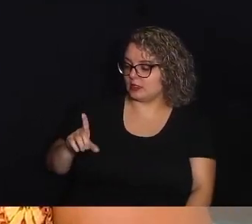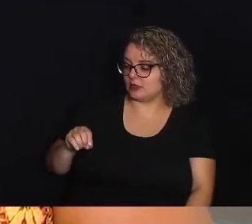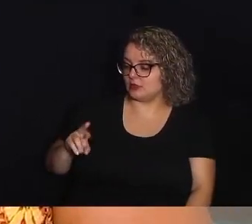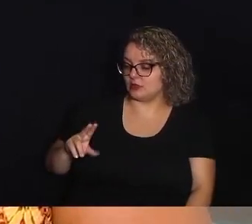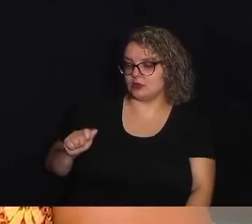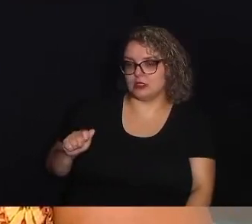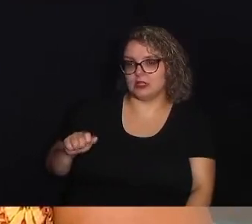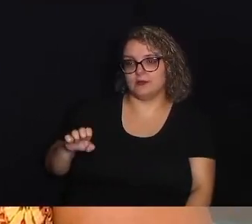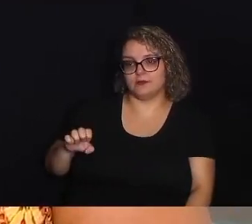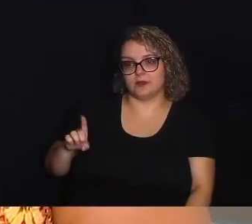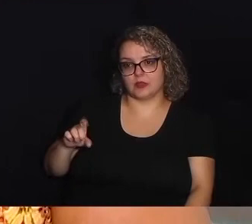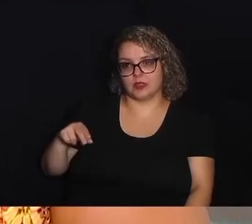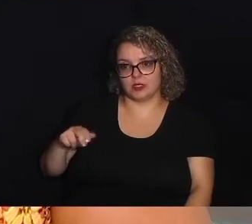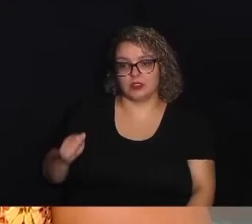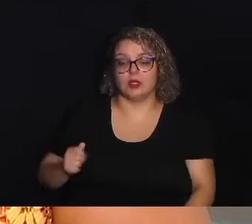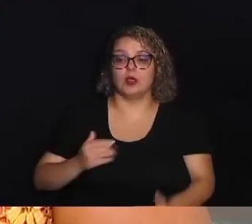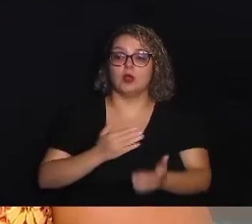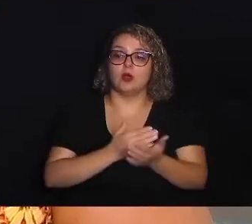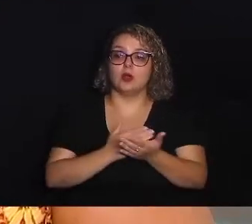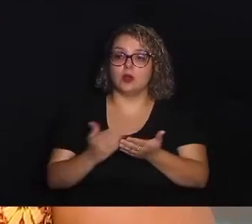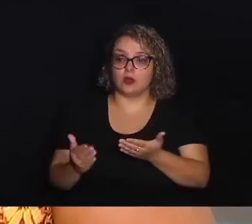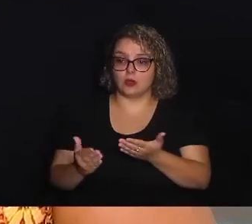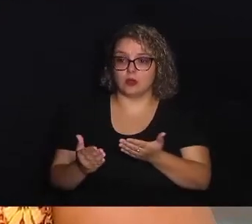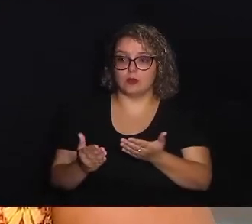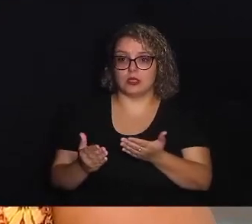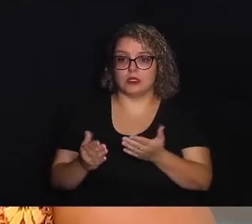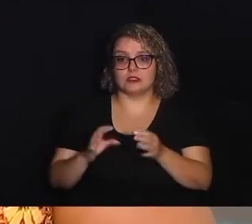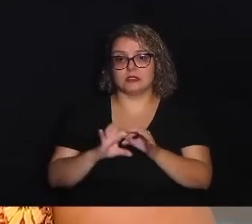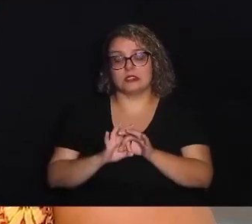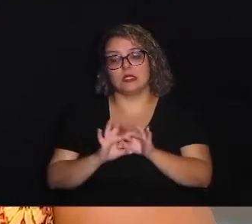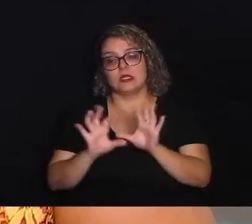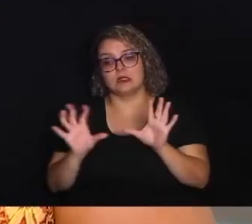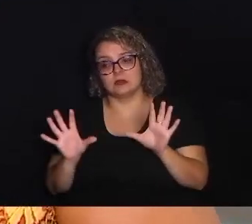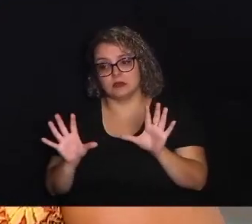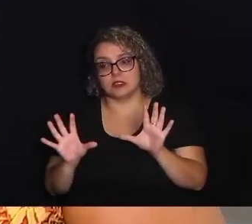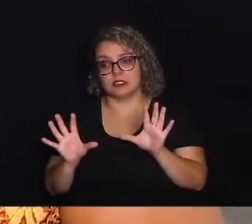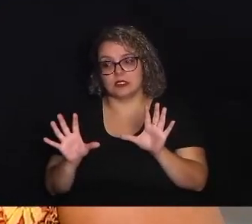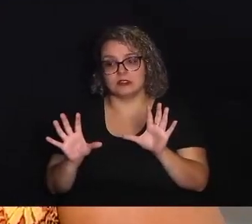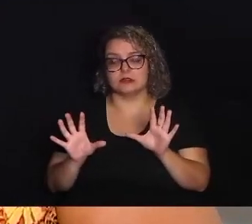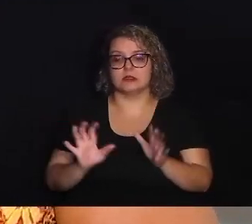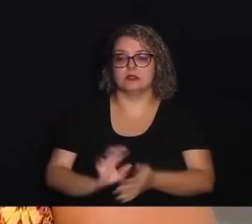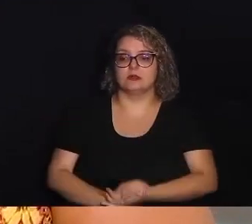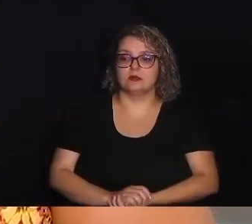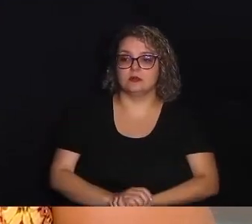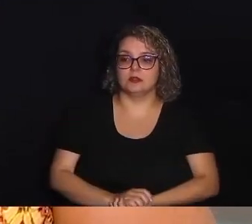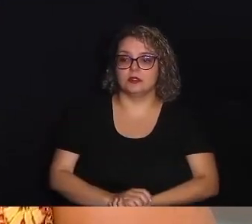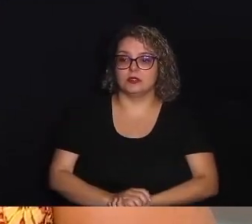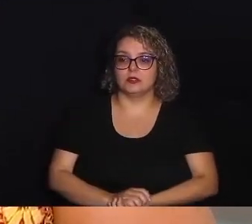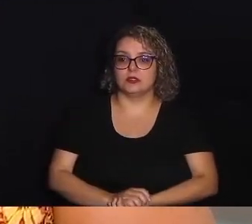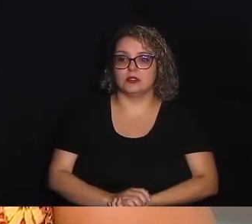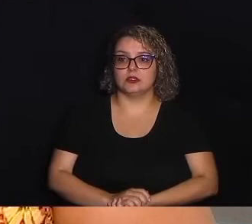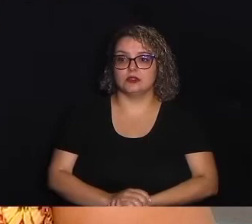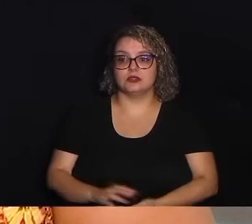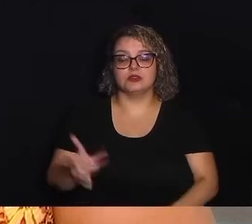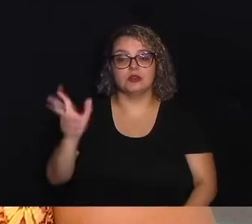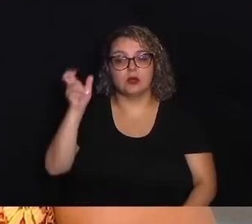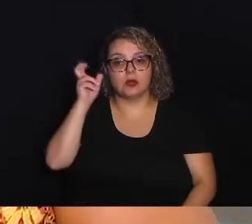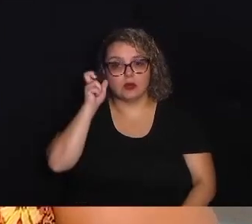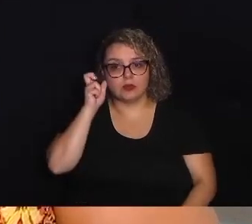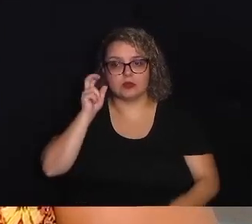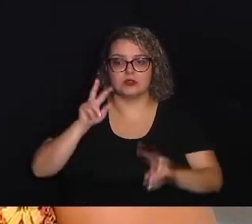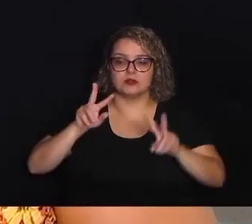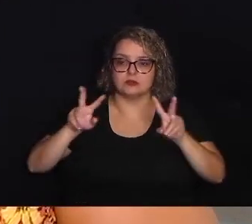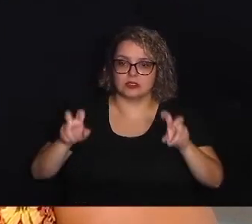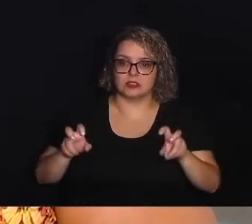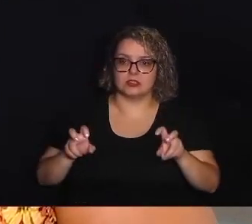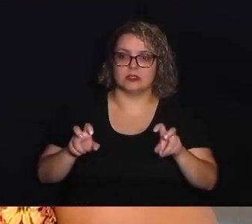comendadora Edna parceira né começa Então essa disponibilidade de